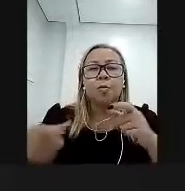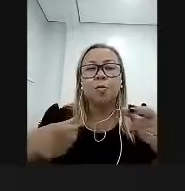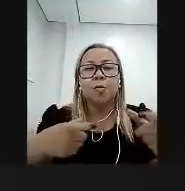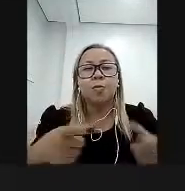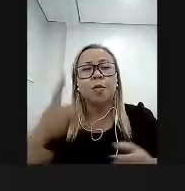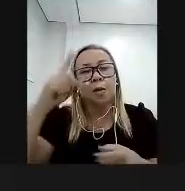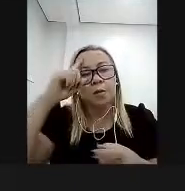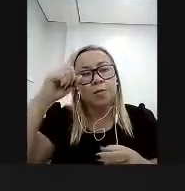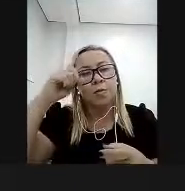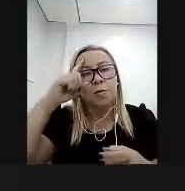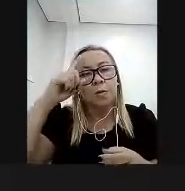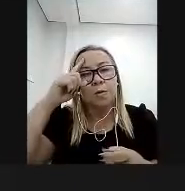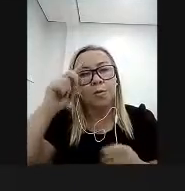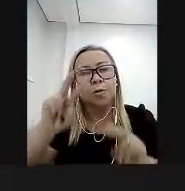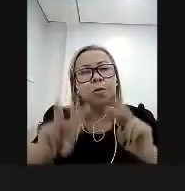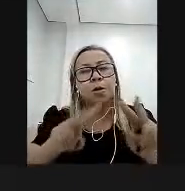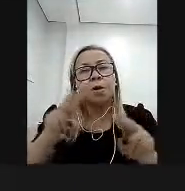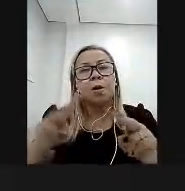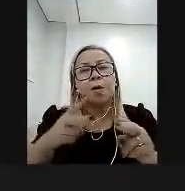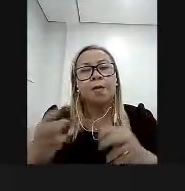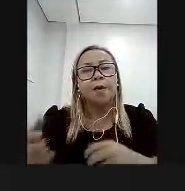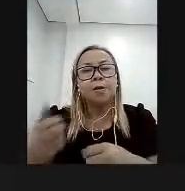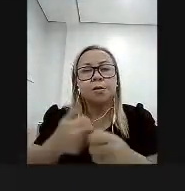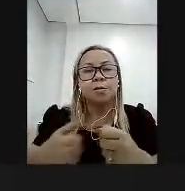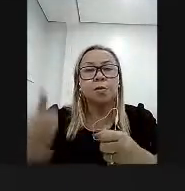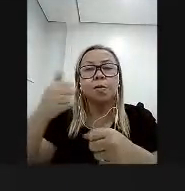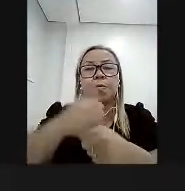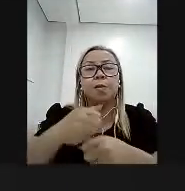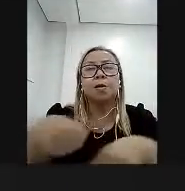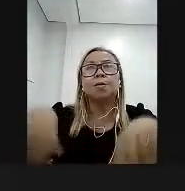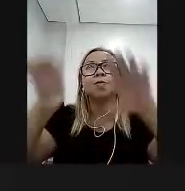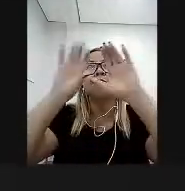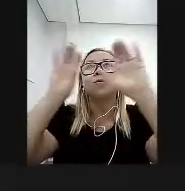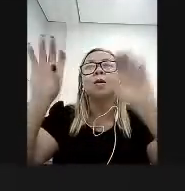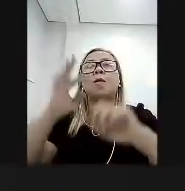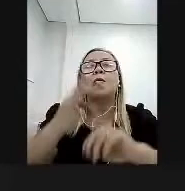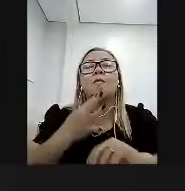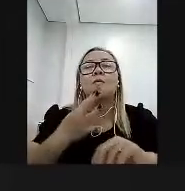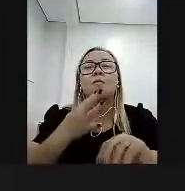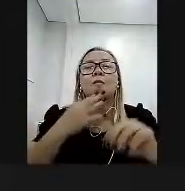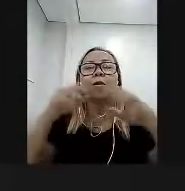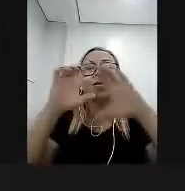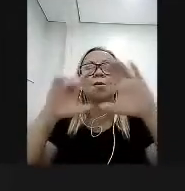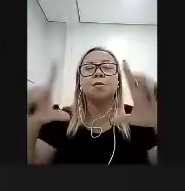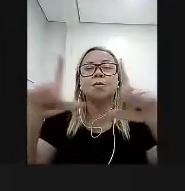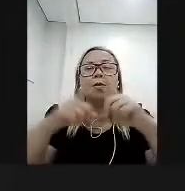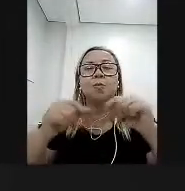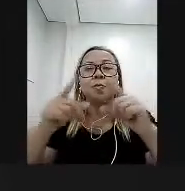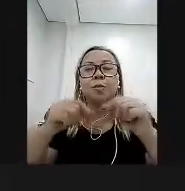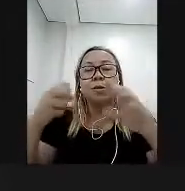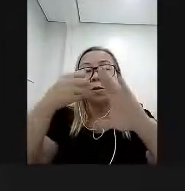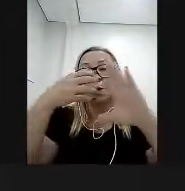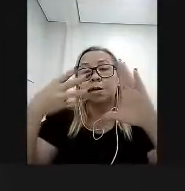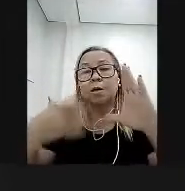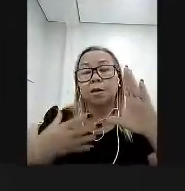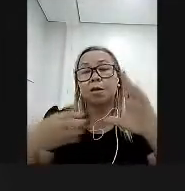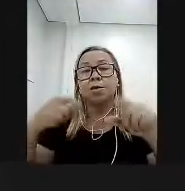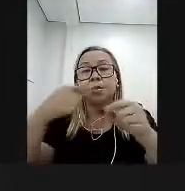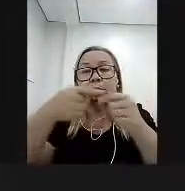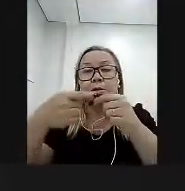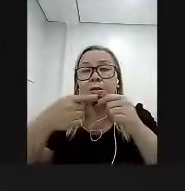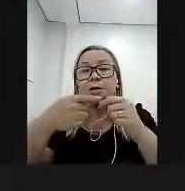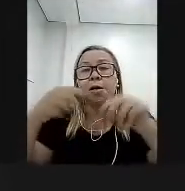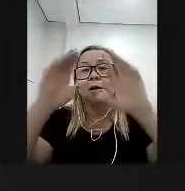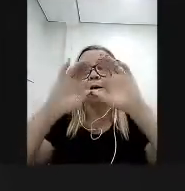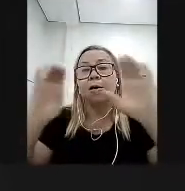visse dominando a imensidão do céu de Brasília, que é um aspecto característico da cidade, e esse céu vai estar